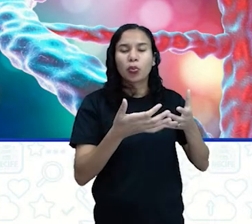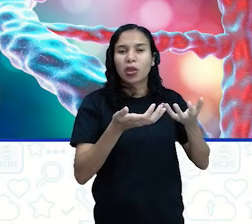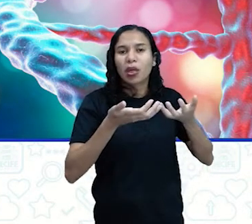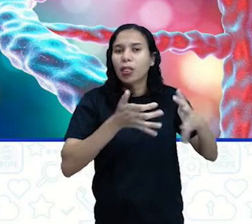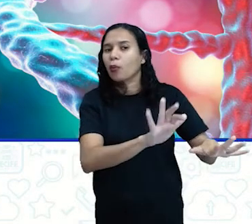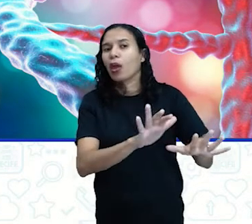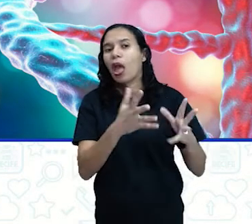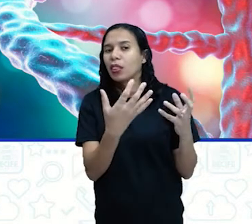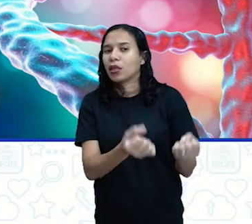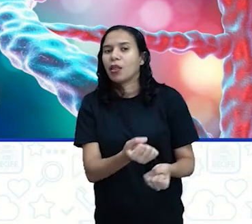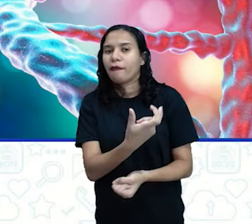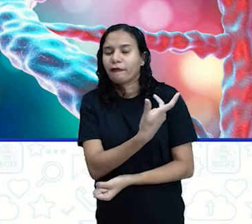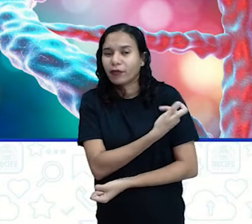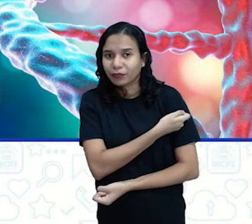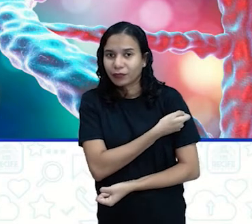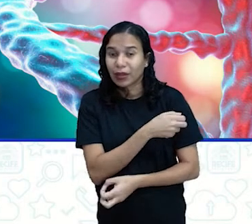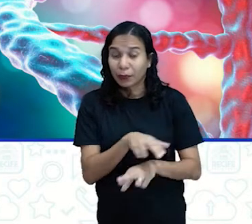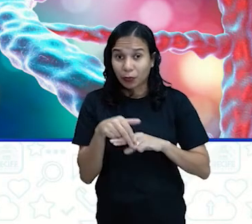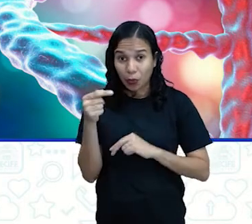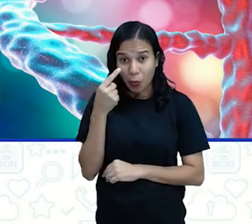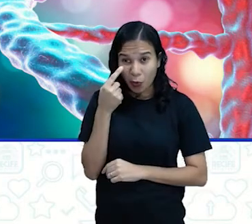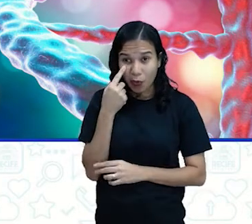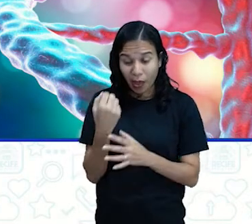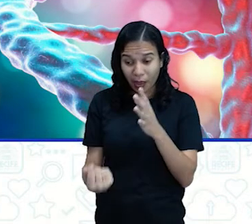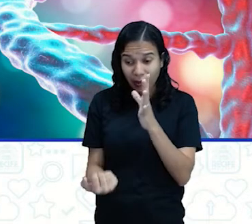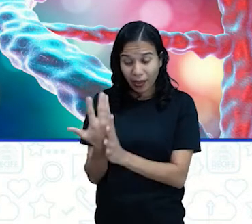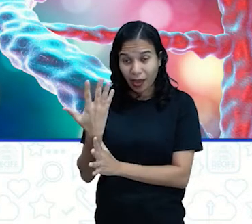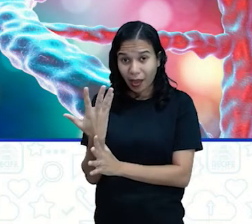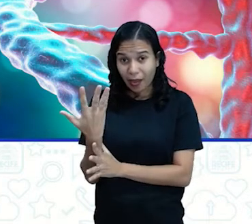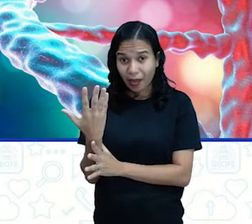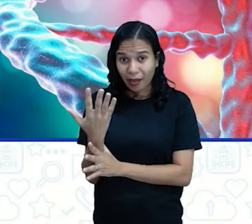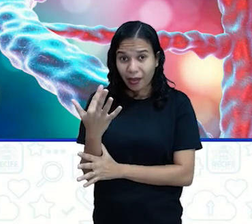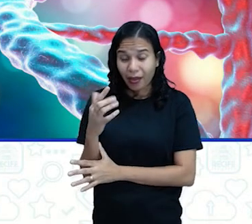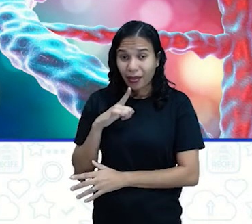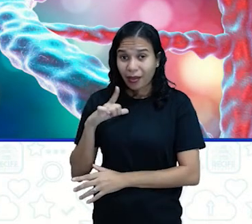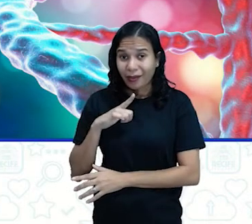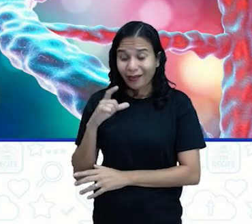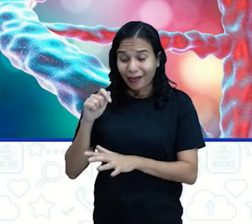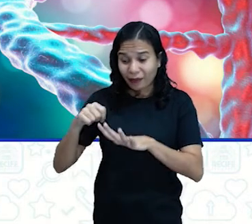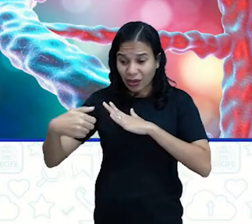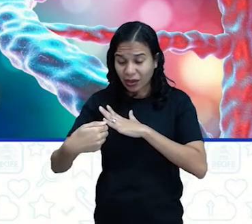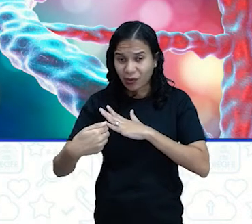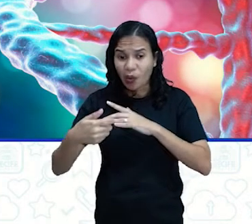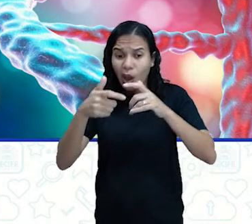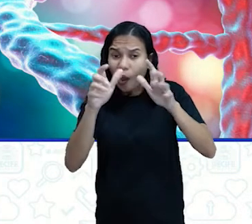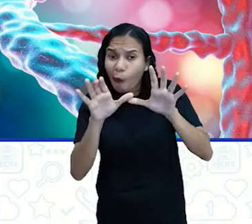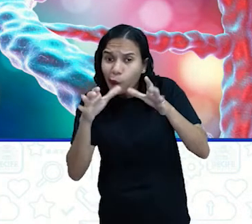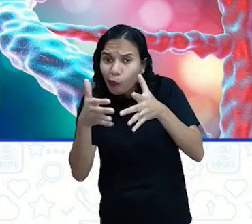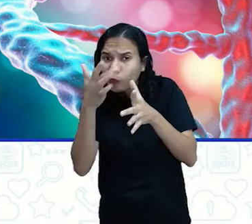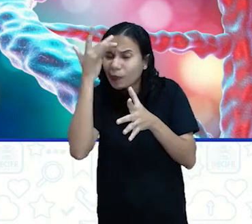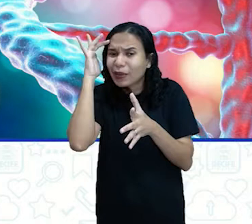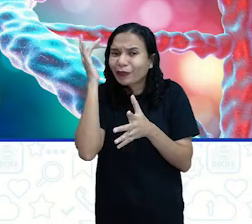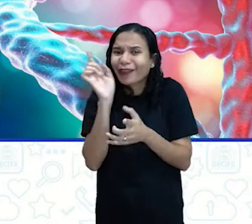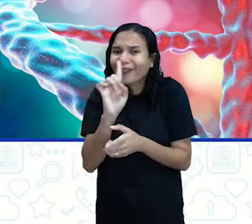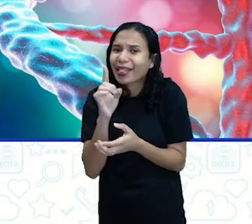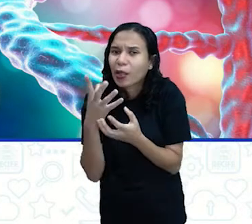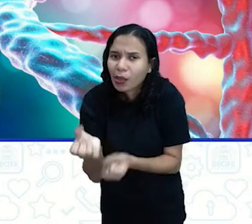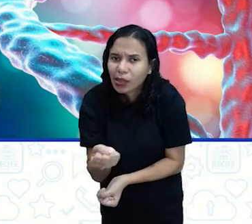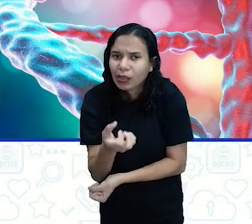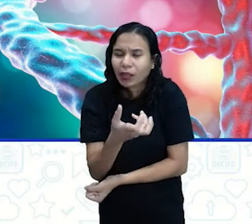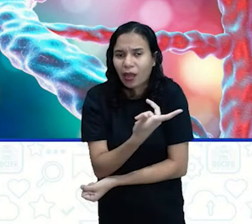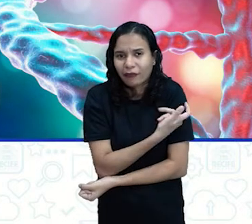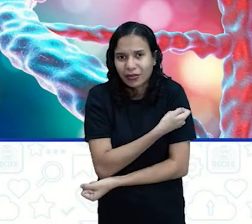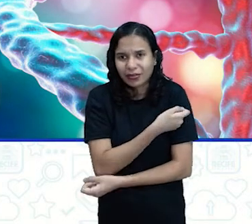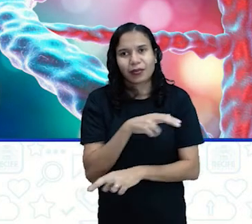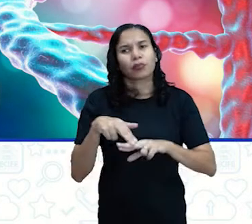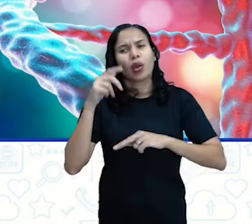veja, qual foi a fonte dessa fake news? Um grupo anti-vacina. Então, logicamente, eles vão o quê? Manipular